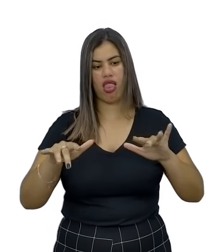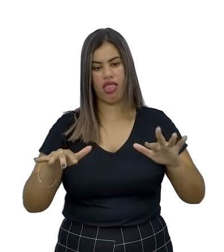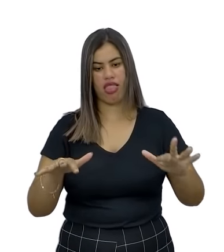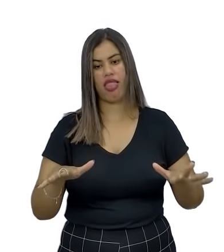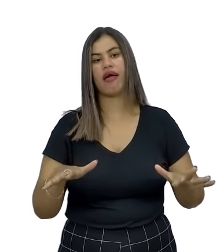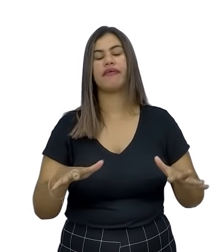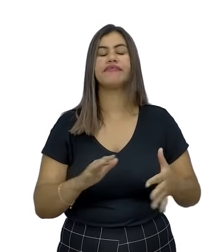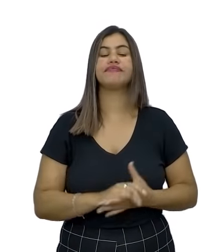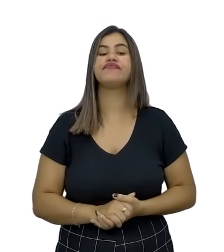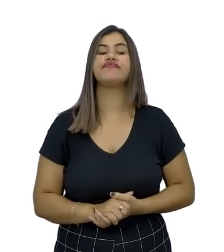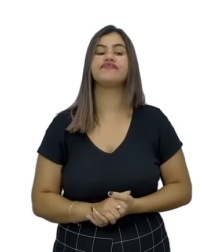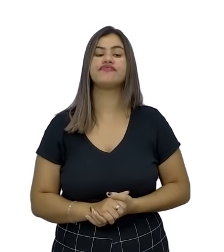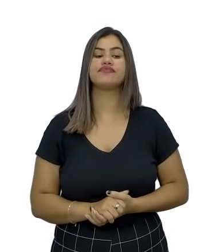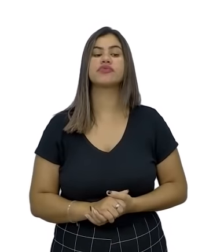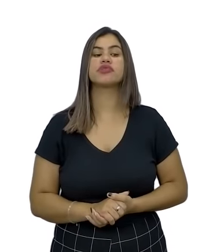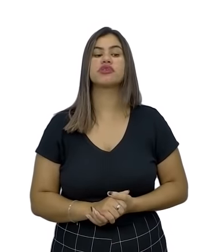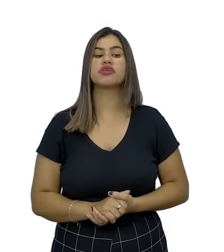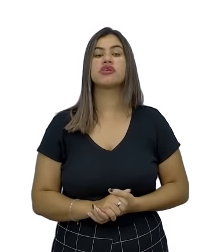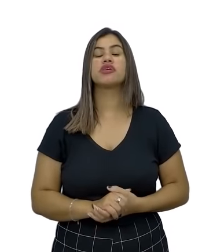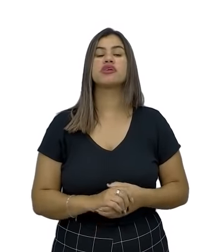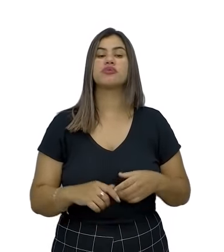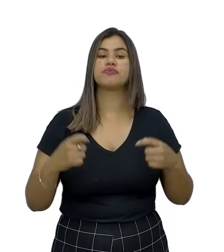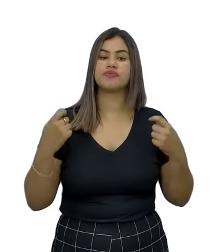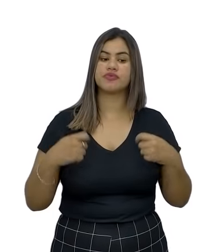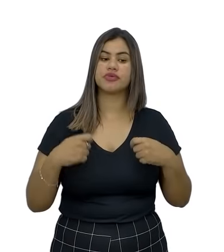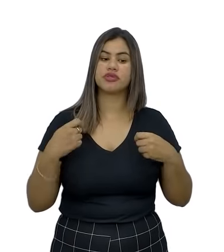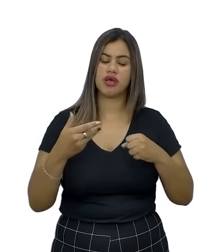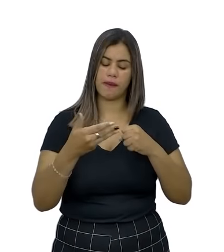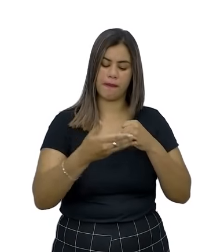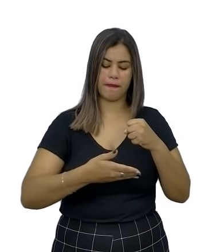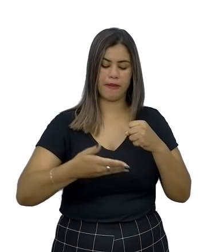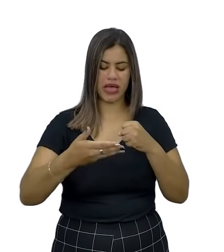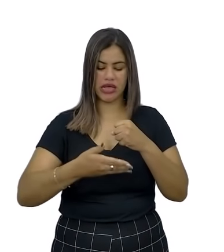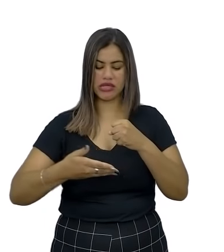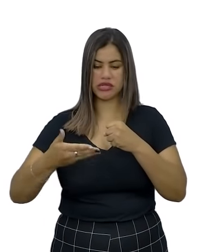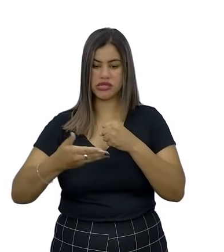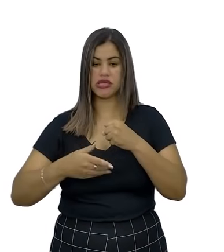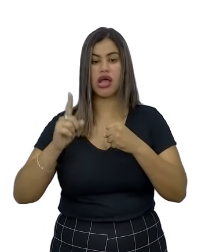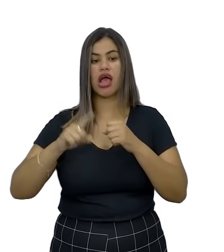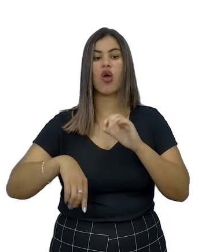para os estudantes, que tem como pilares, né, o